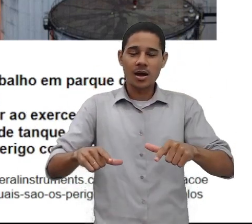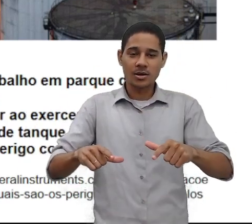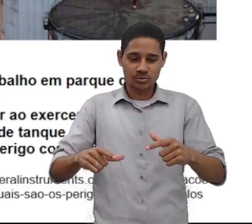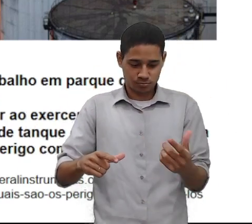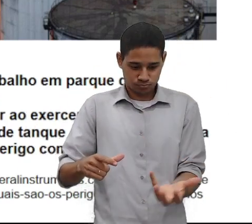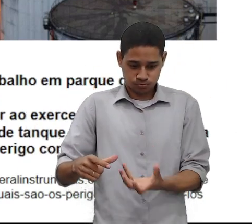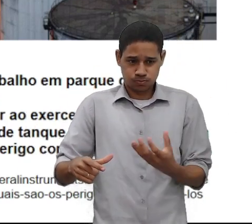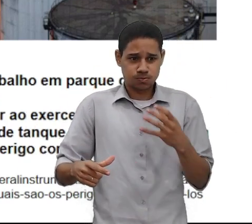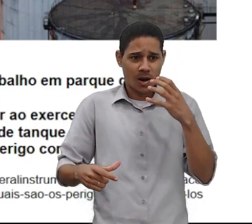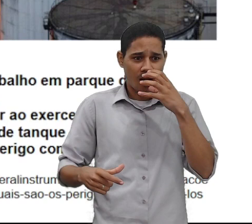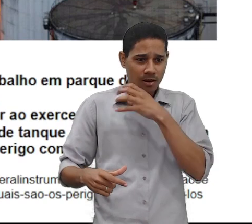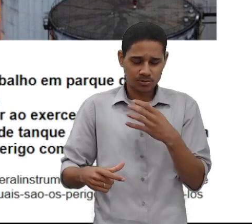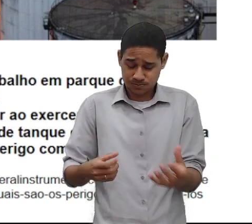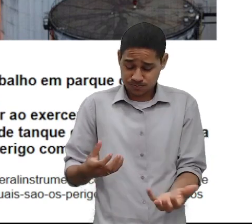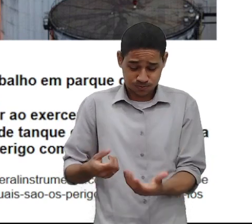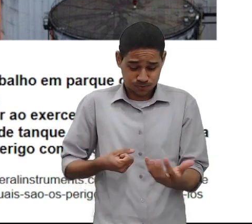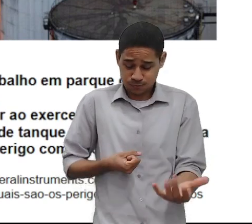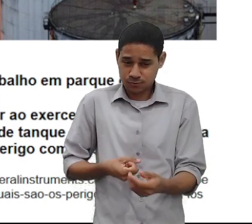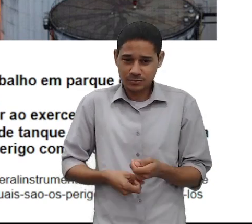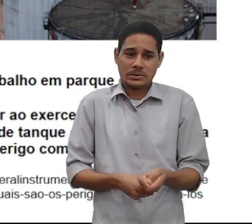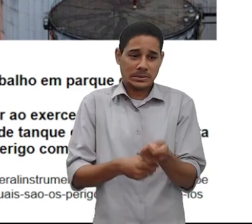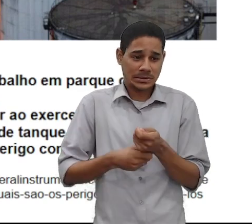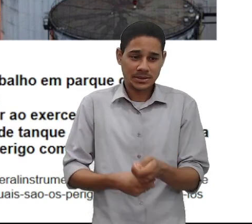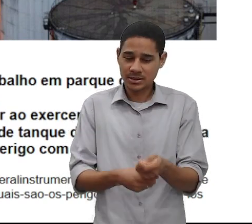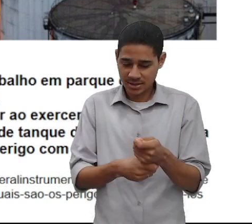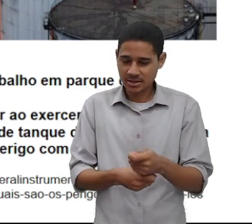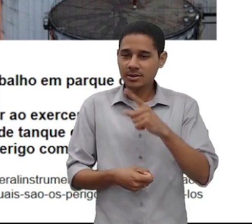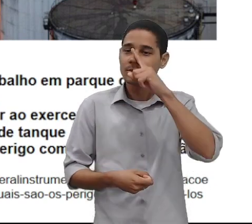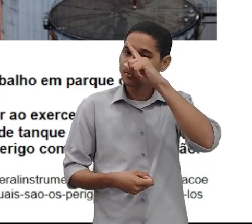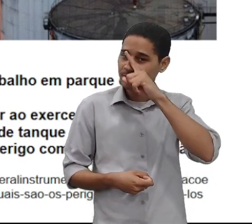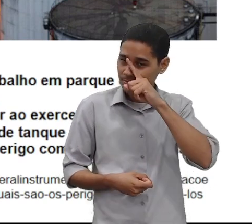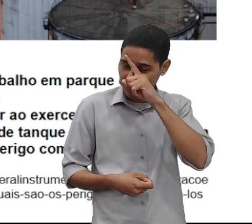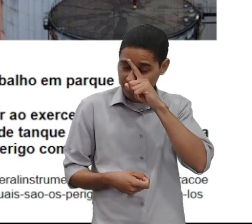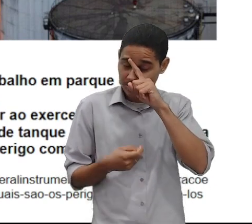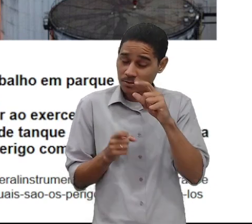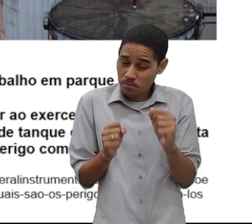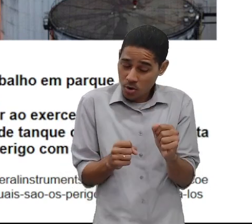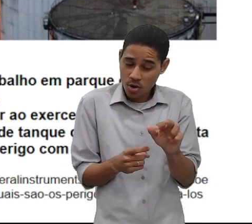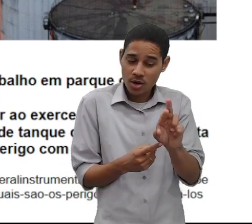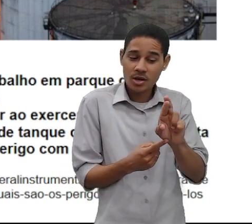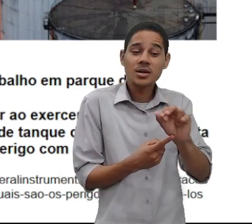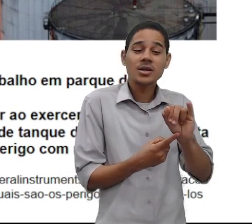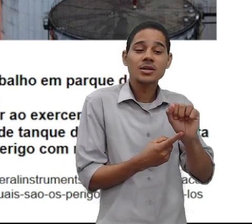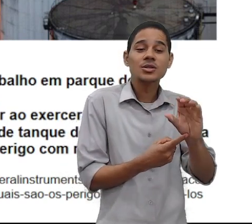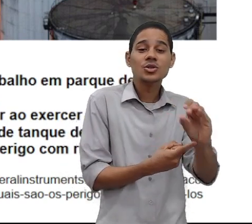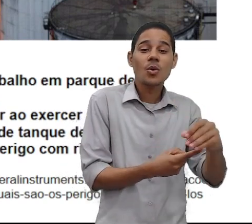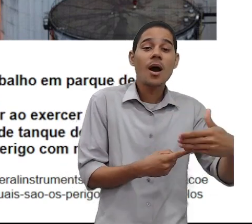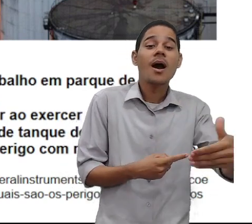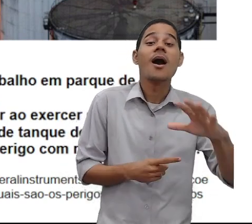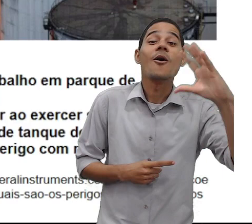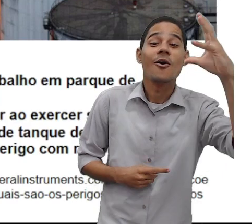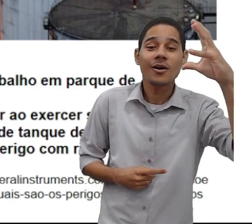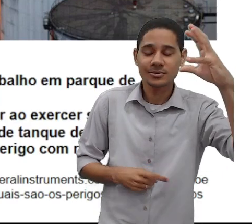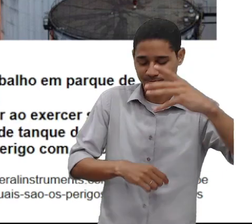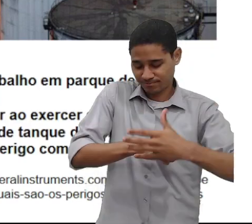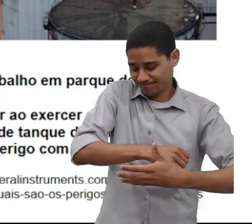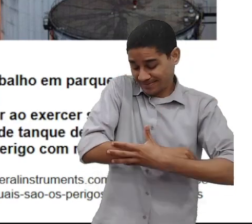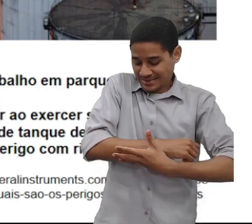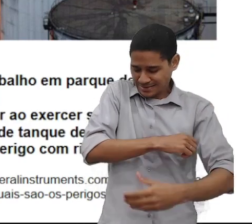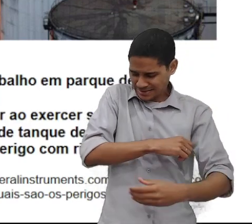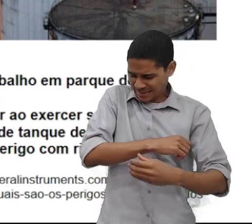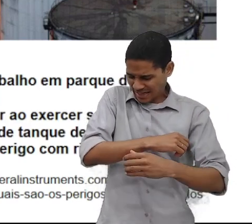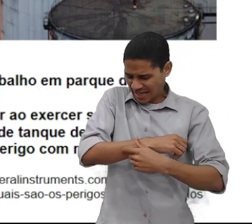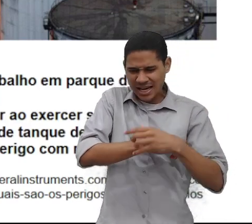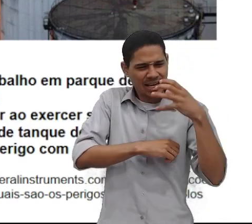contato com fogo, né? Está em perigo, com risco de queimadura. Já a imagem 3, o trabalhador